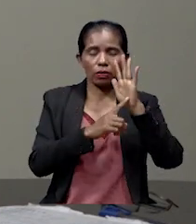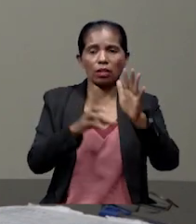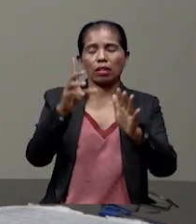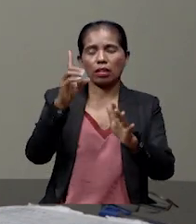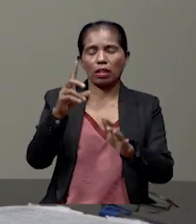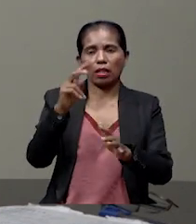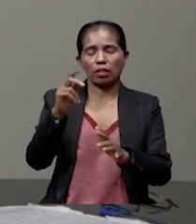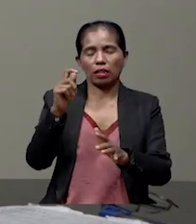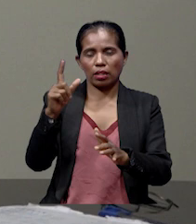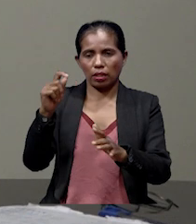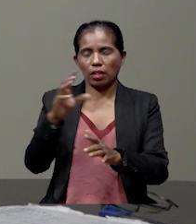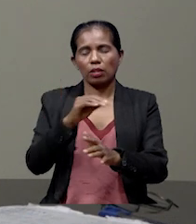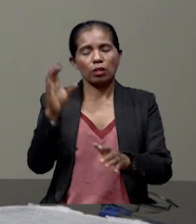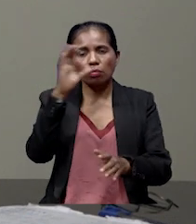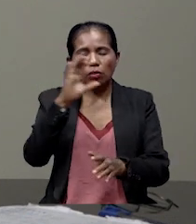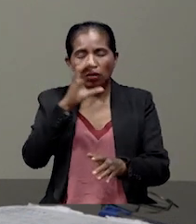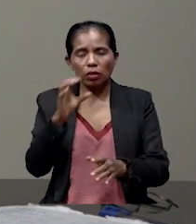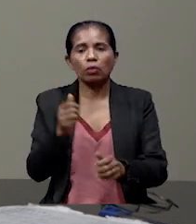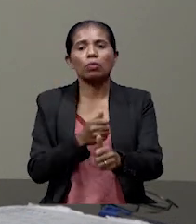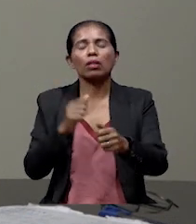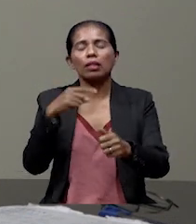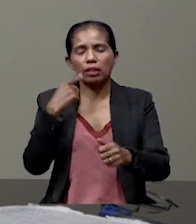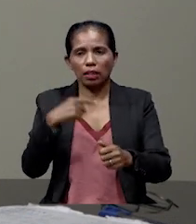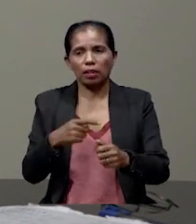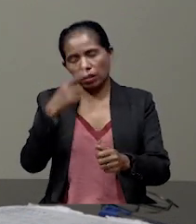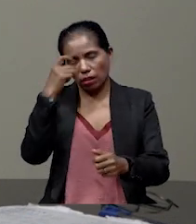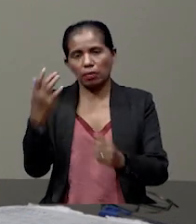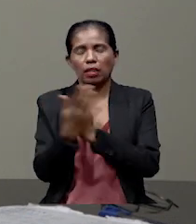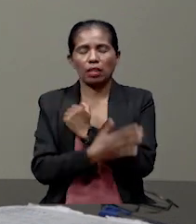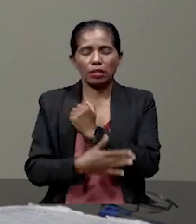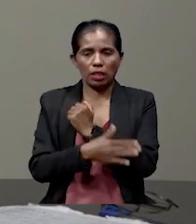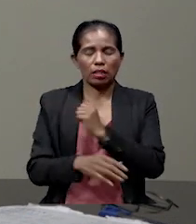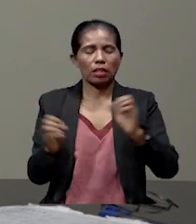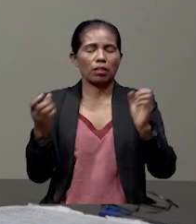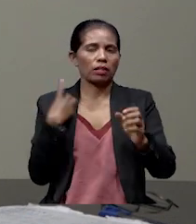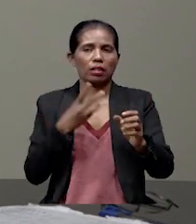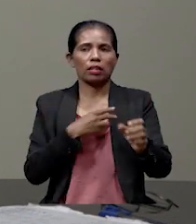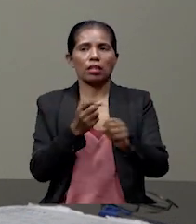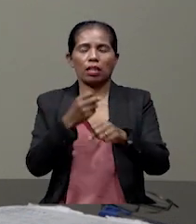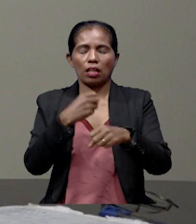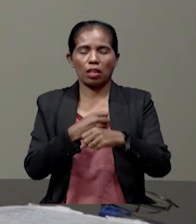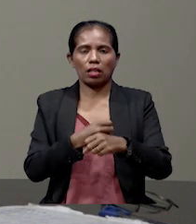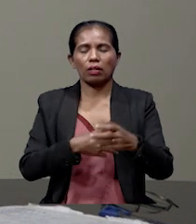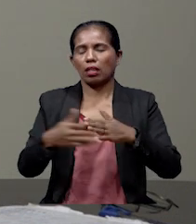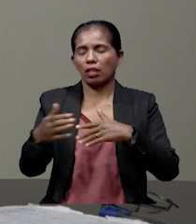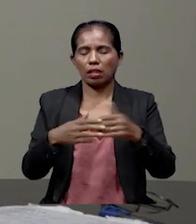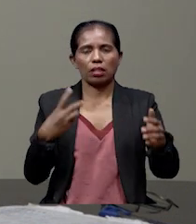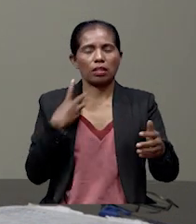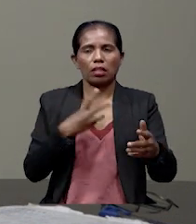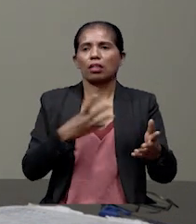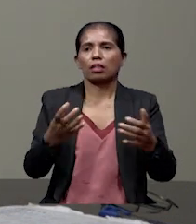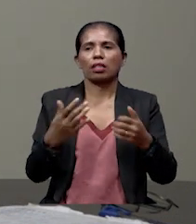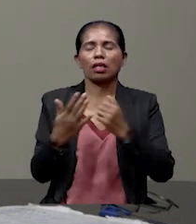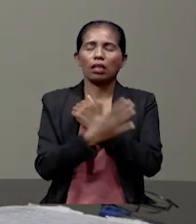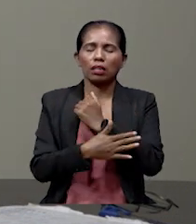irse, também na saune, la os be itahala botum conforme tinha posto. Tem na saune na saune direito